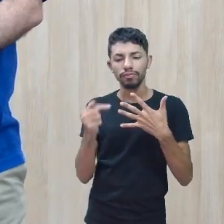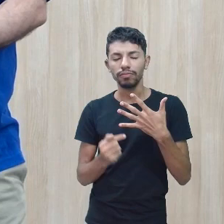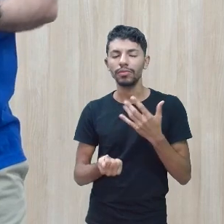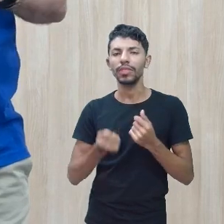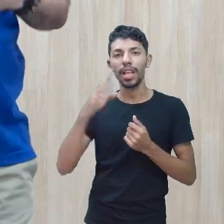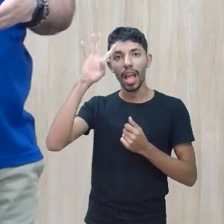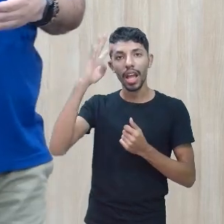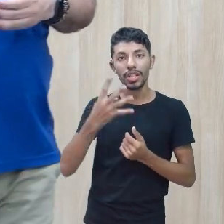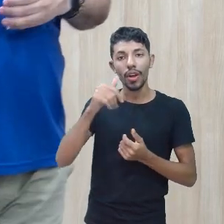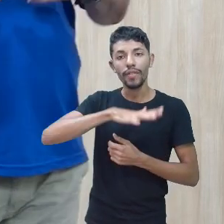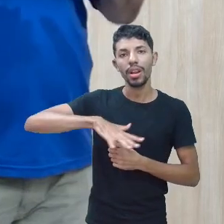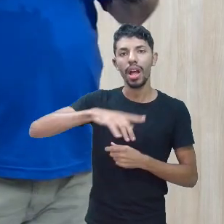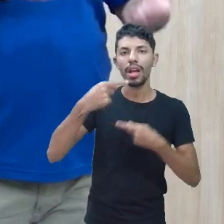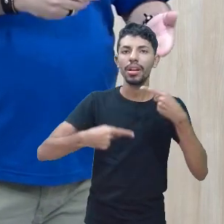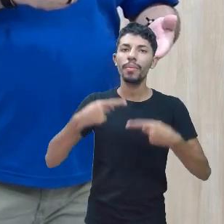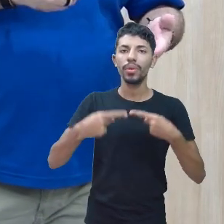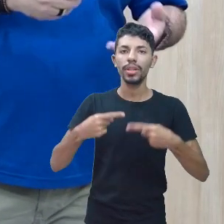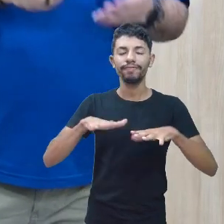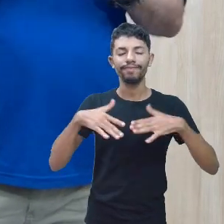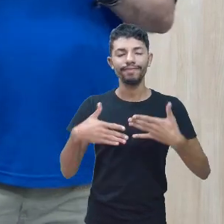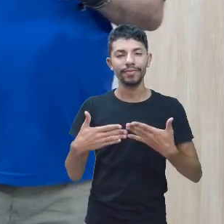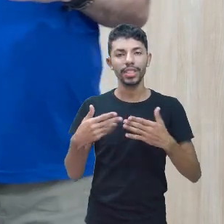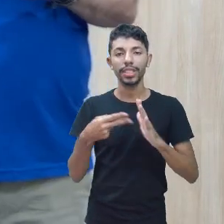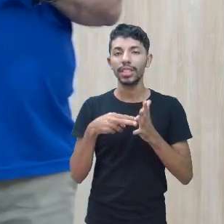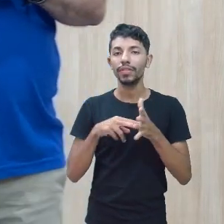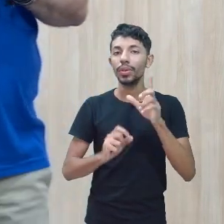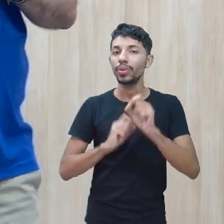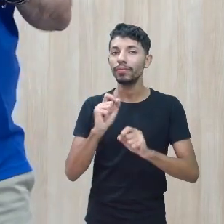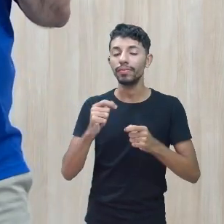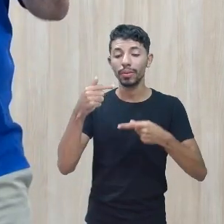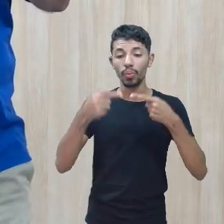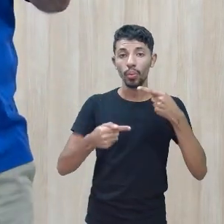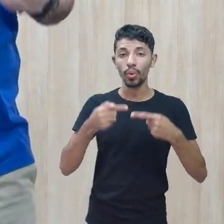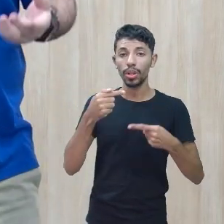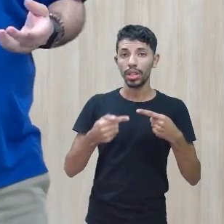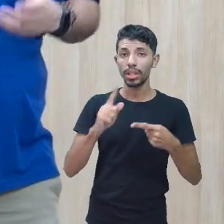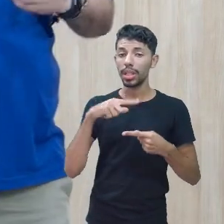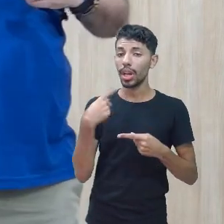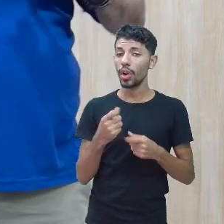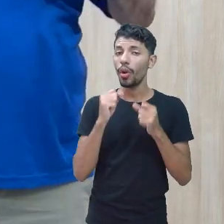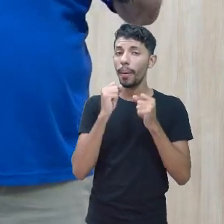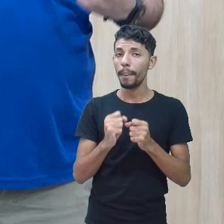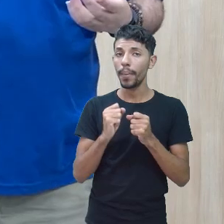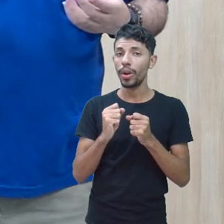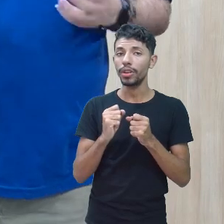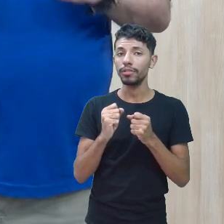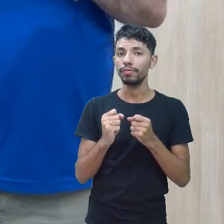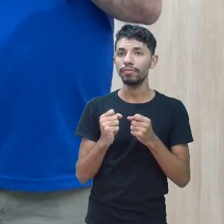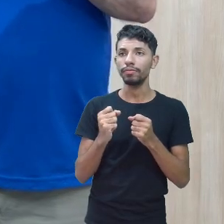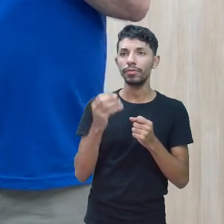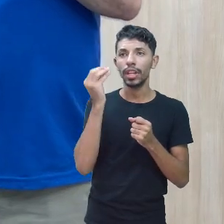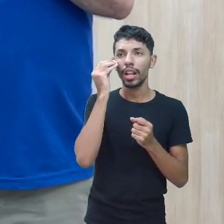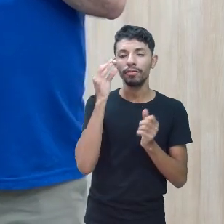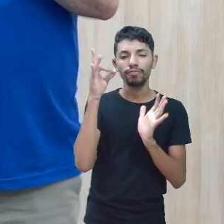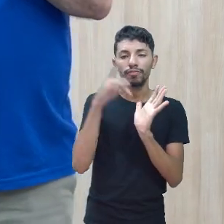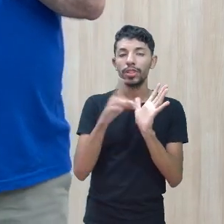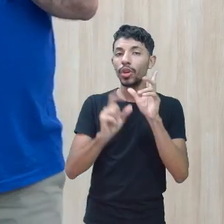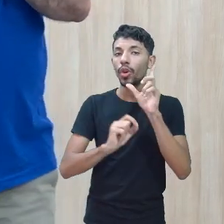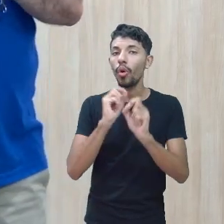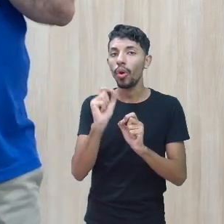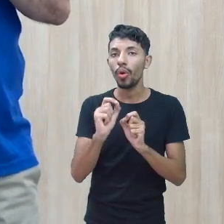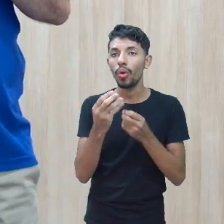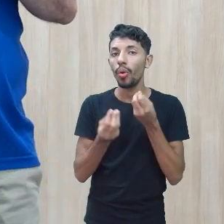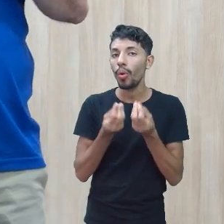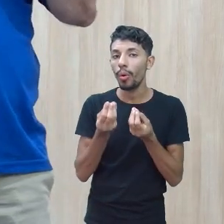política. Então, a política a gente poderia dizer que é a arte de